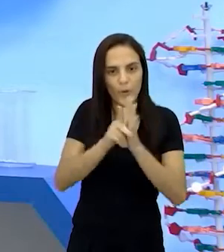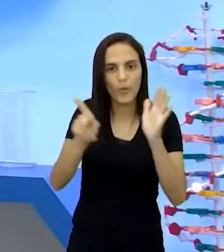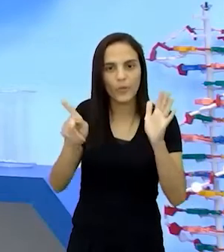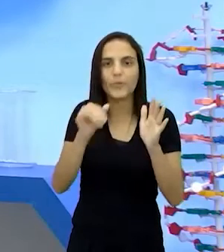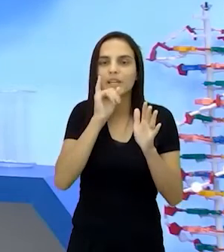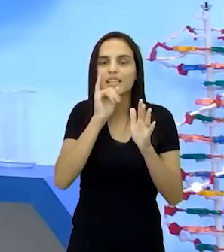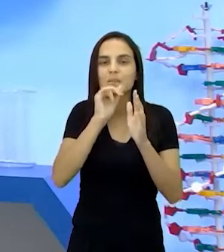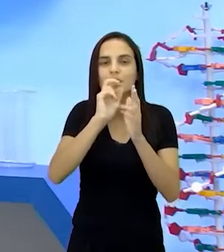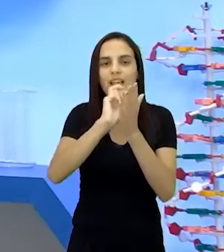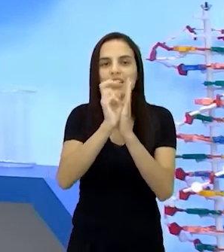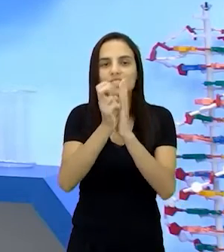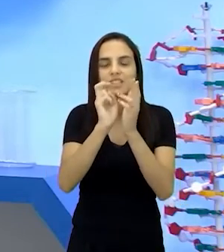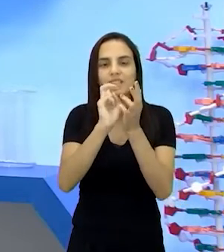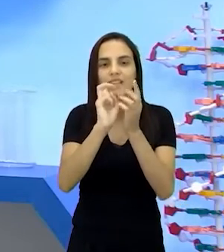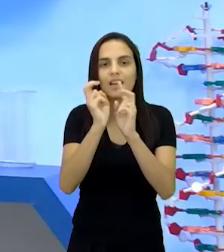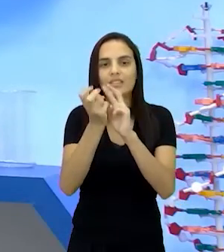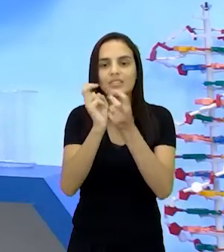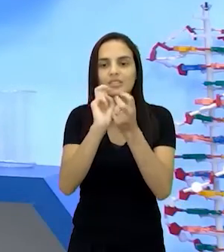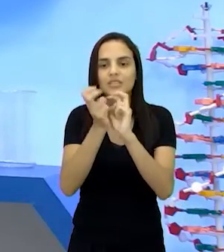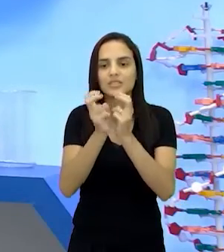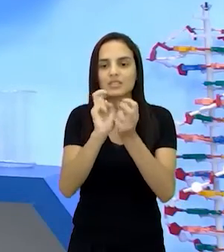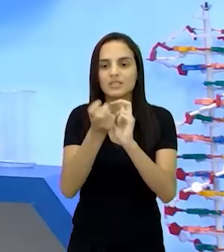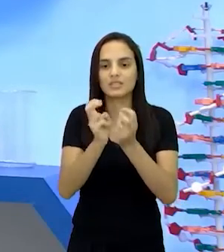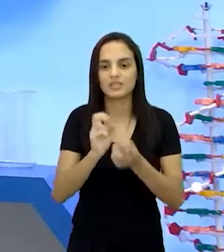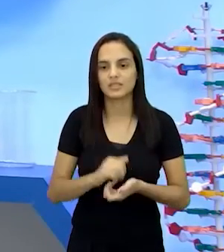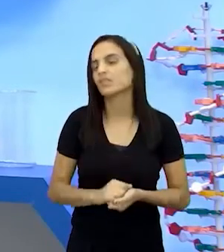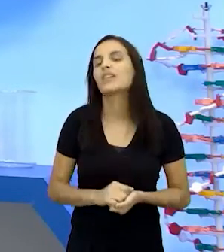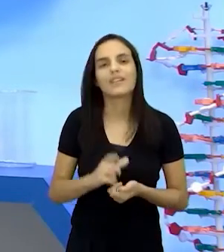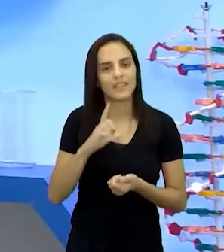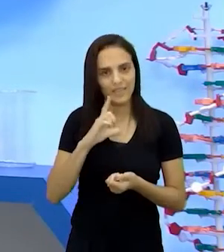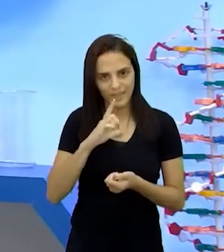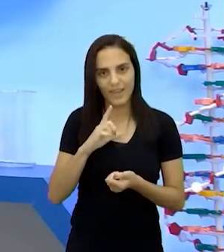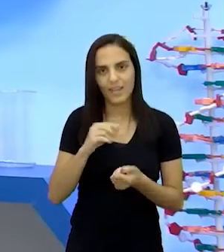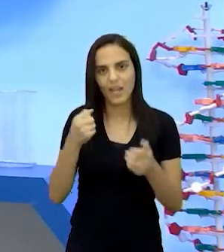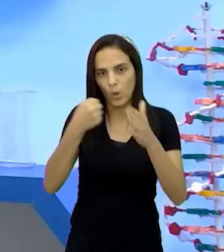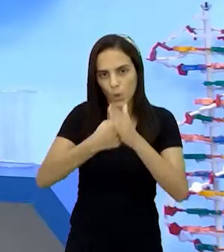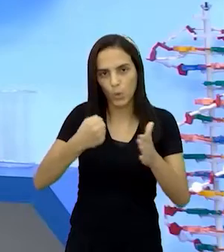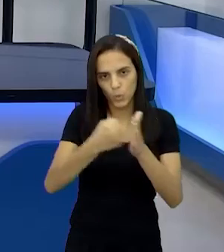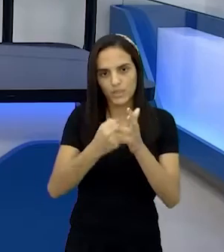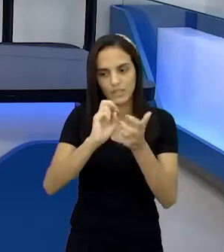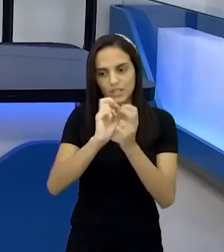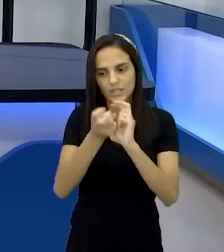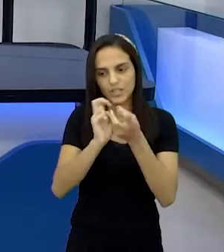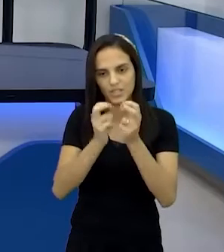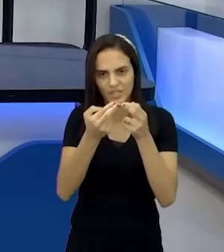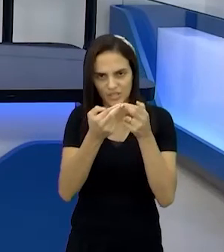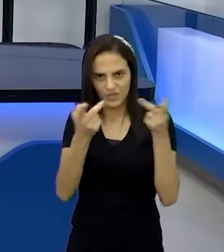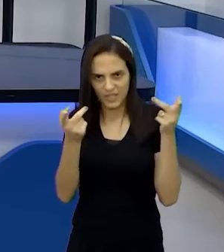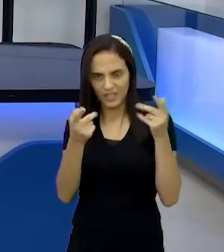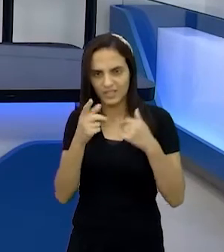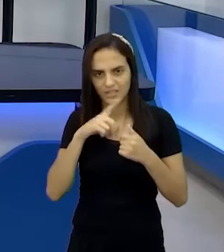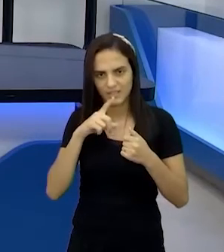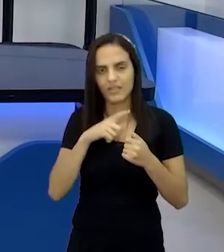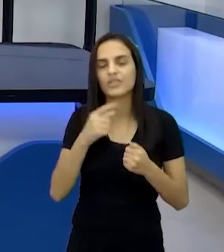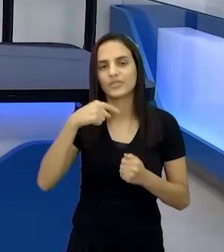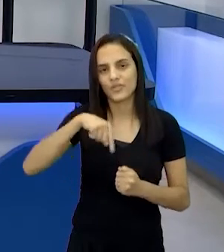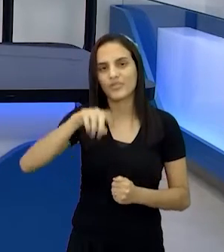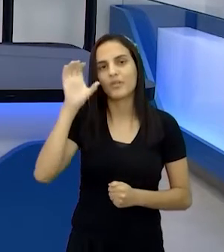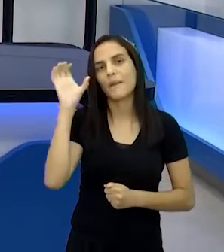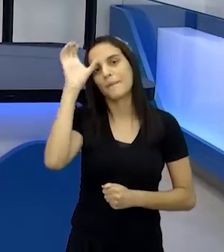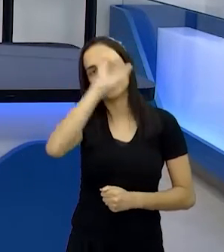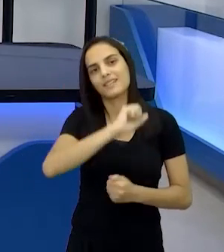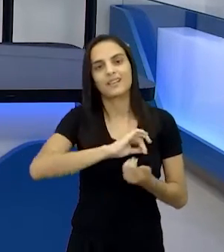Tem alguma forma de cumprimentar diferente nas lutas indígenas? Sim, nós vamos aprender tudo isso